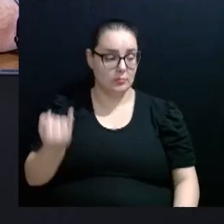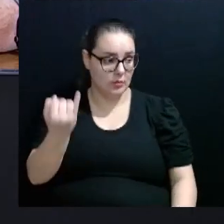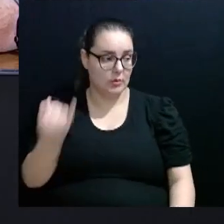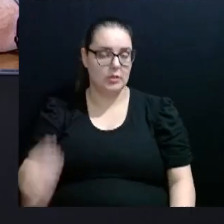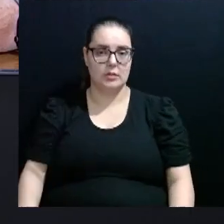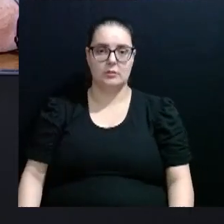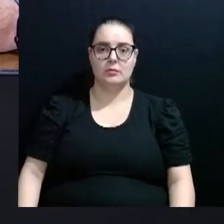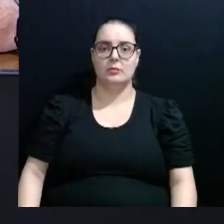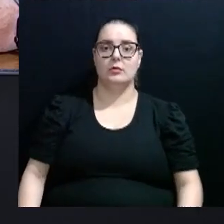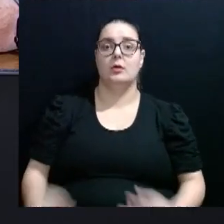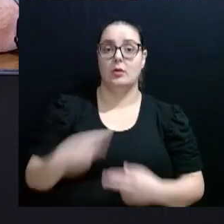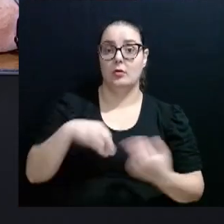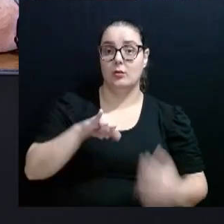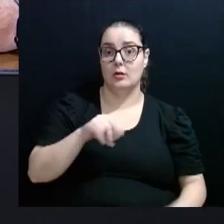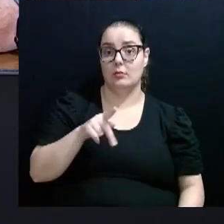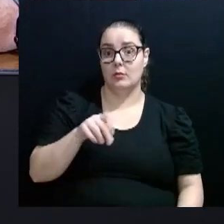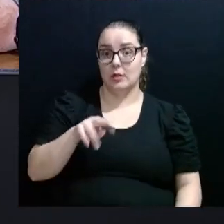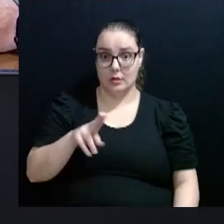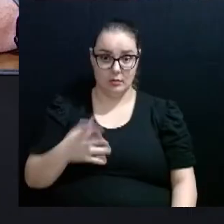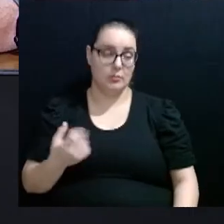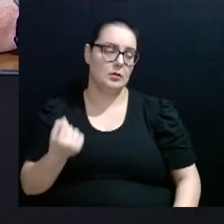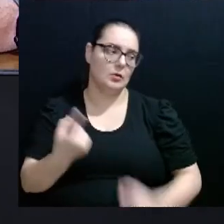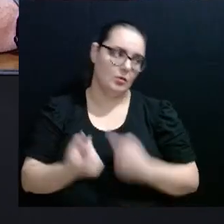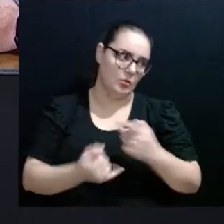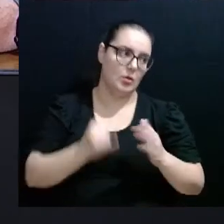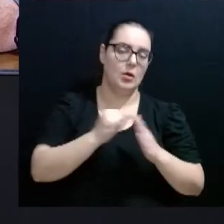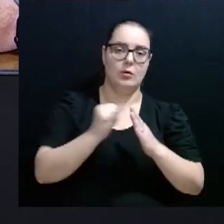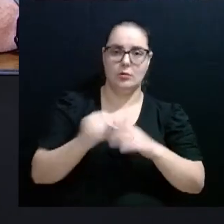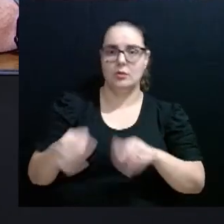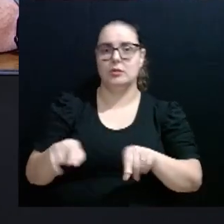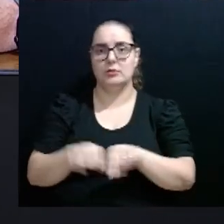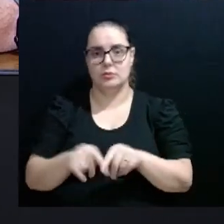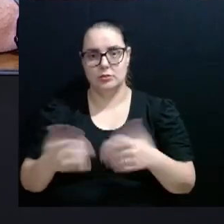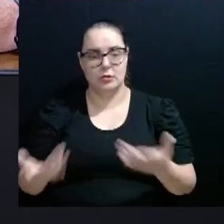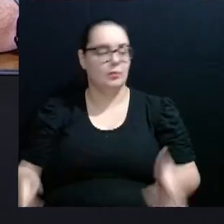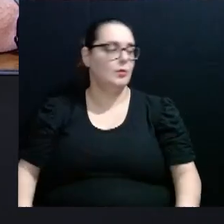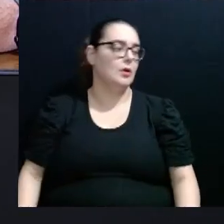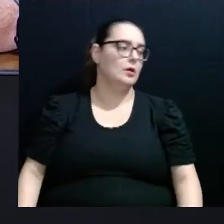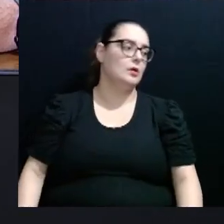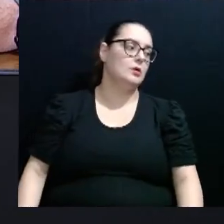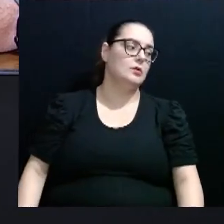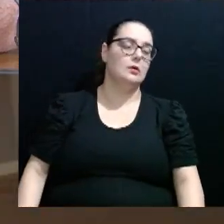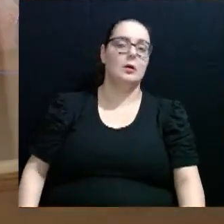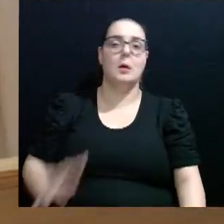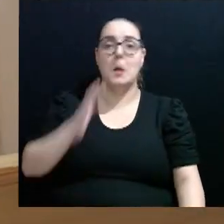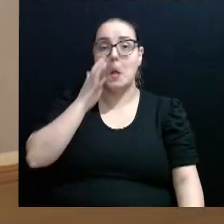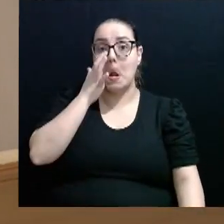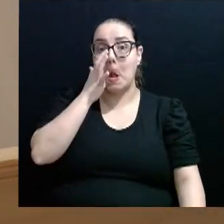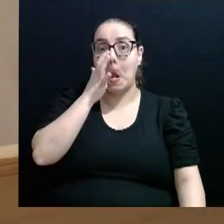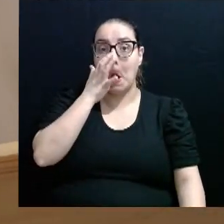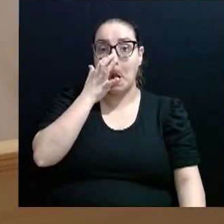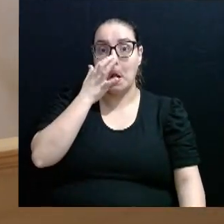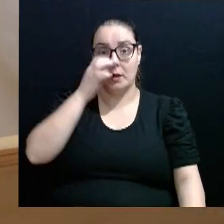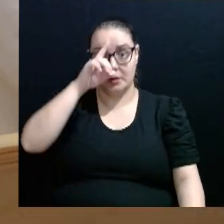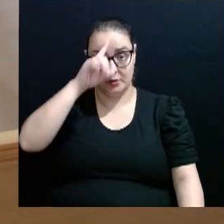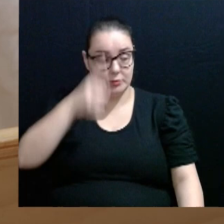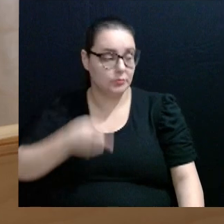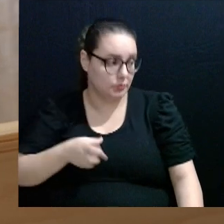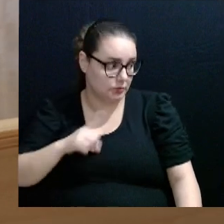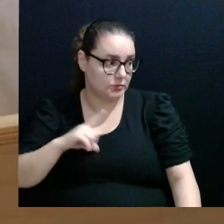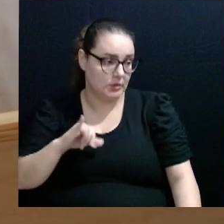do IPTU, tem alguns imóveis também, né, que o proprietário ele tem a isenção, né,